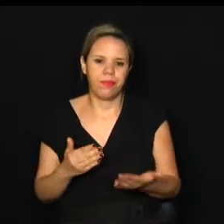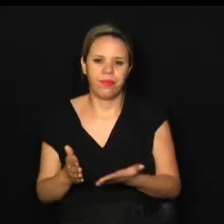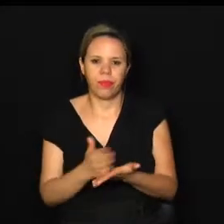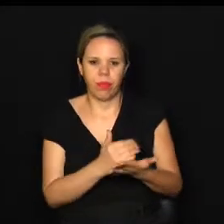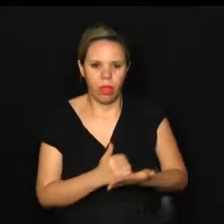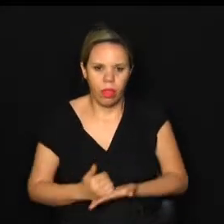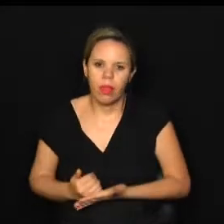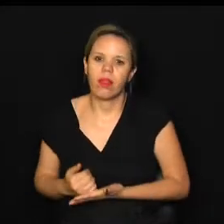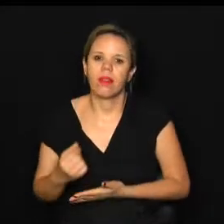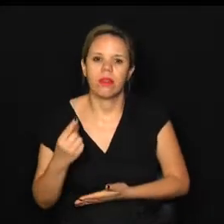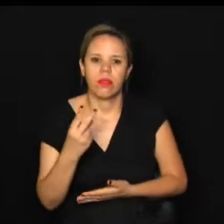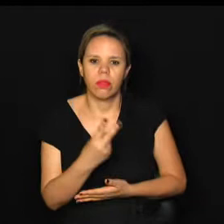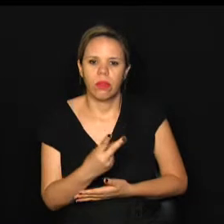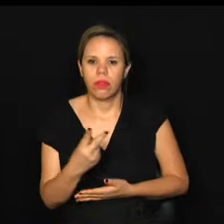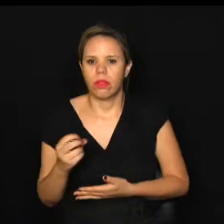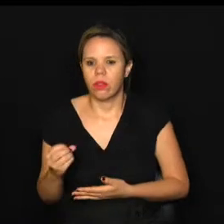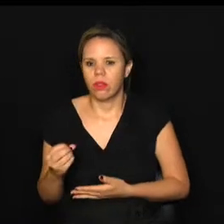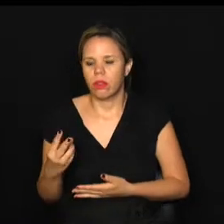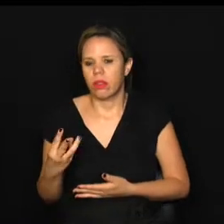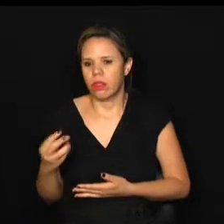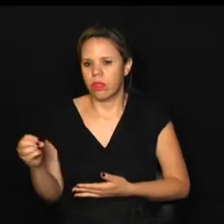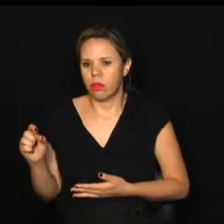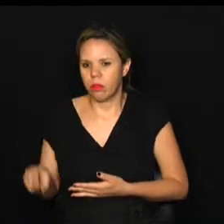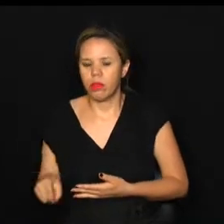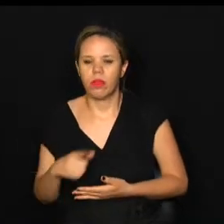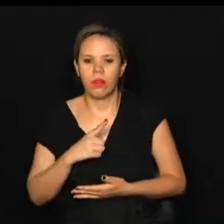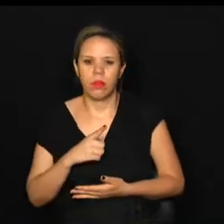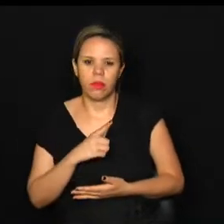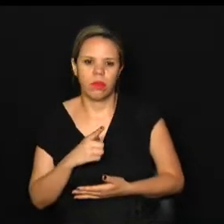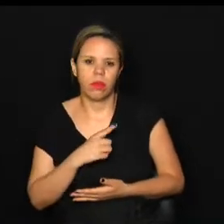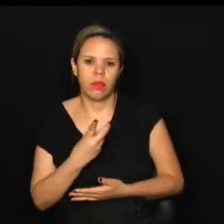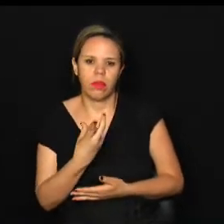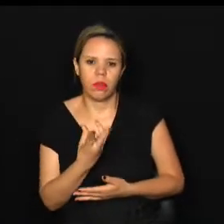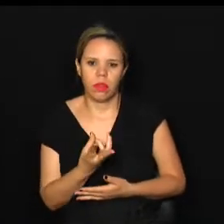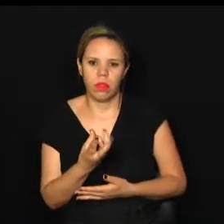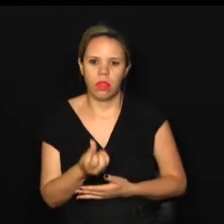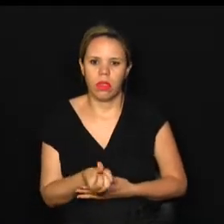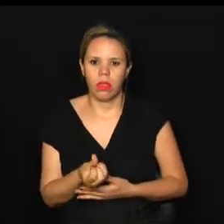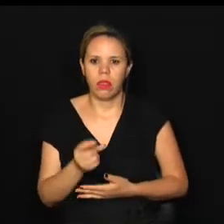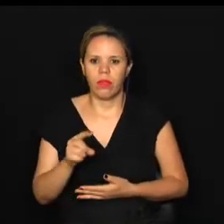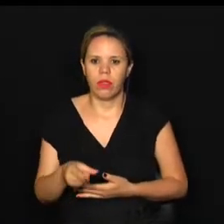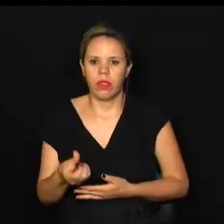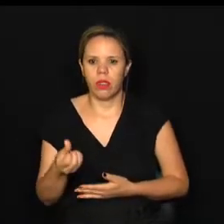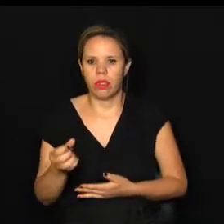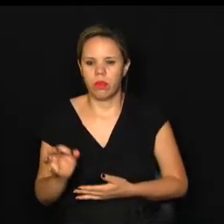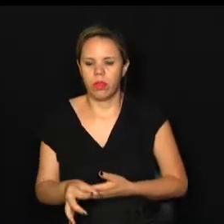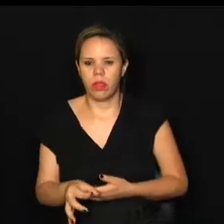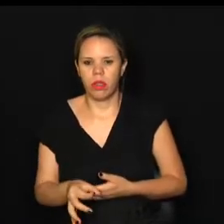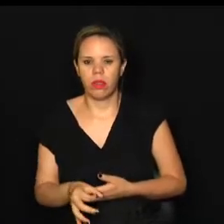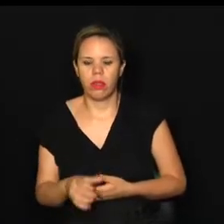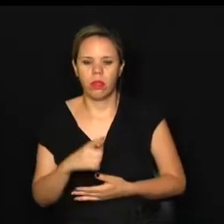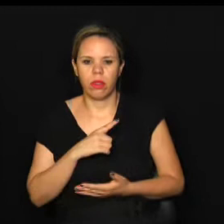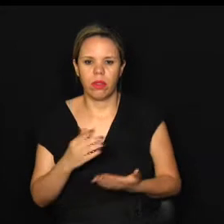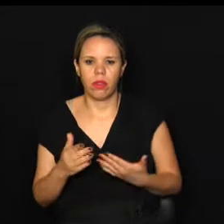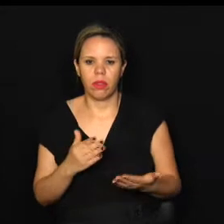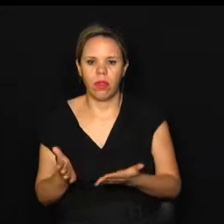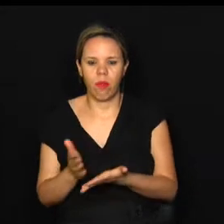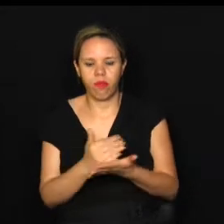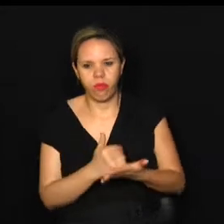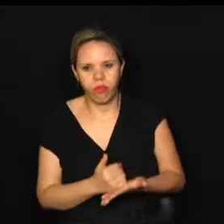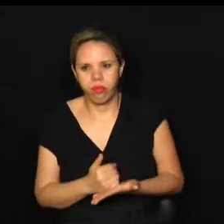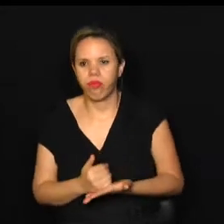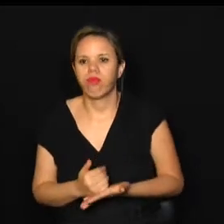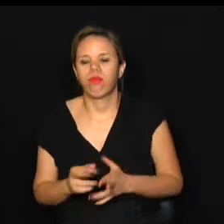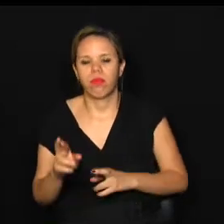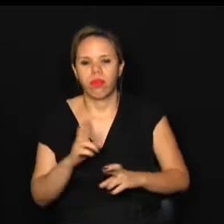e 300 mil. E demais receitas correntes realizou 36,6%, 93 milhões e 800 foram arrecadados para uma previsão